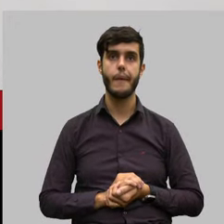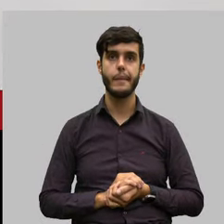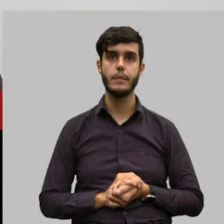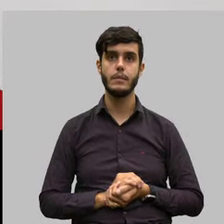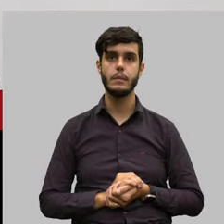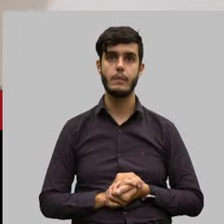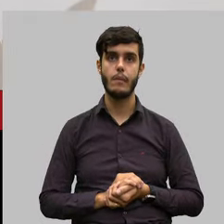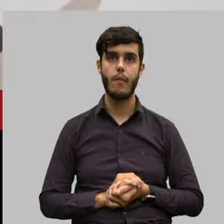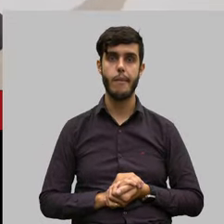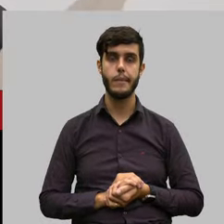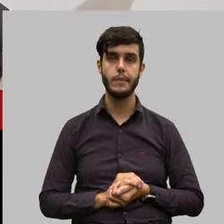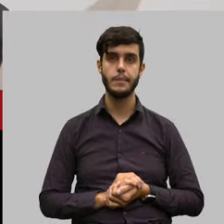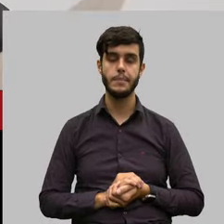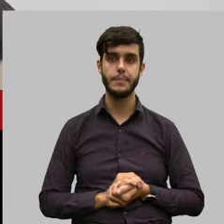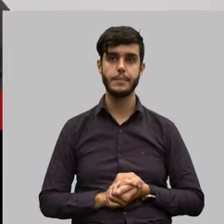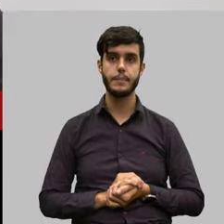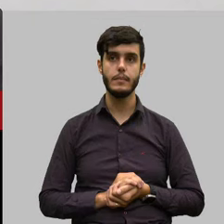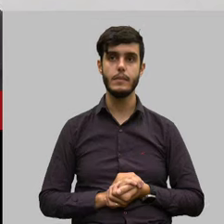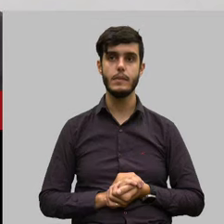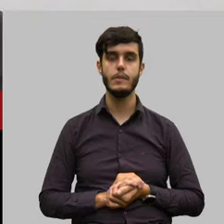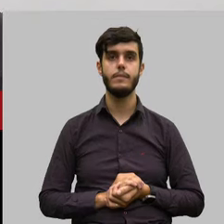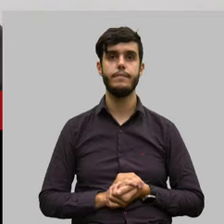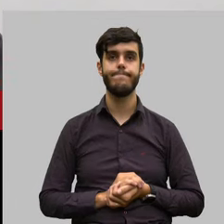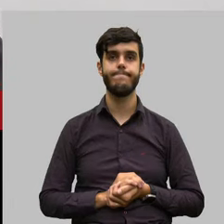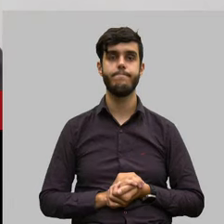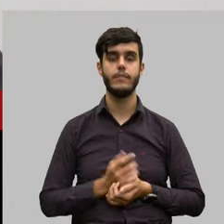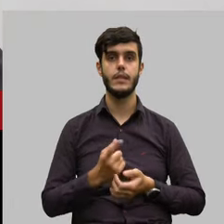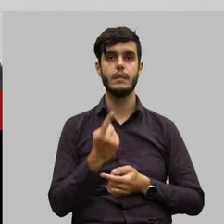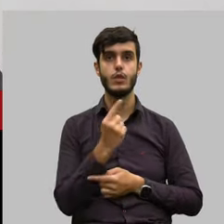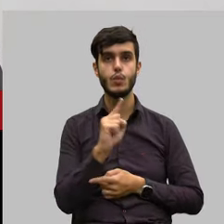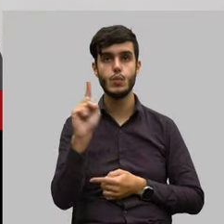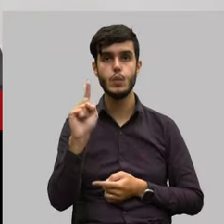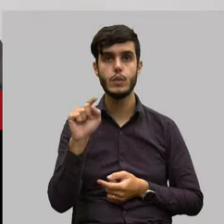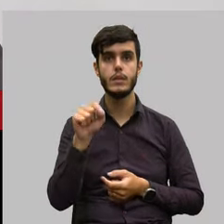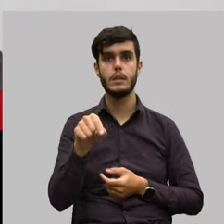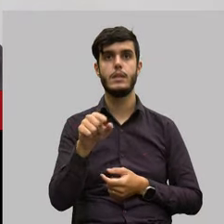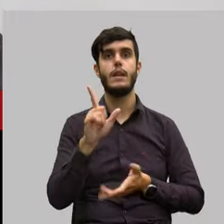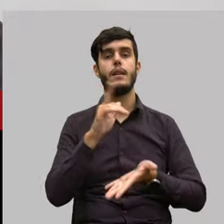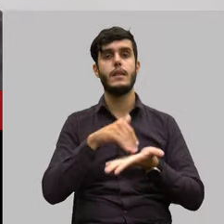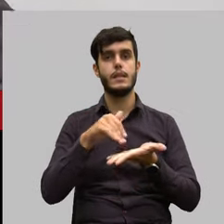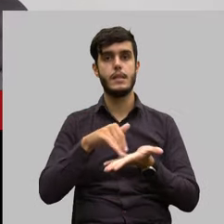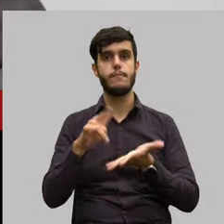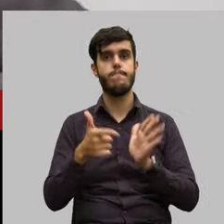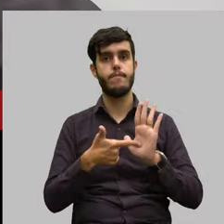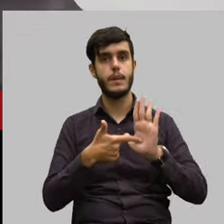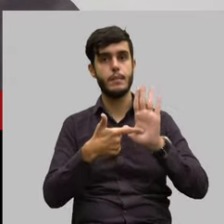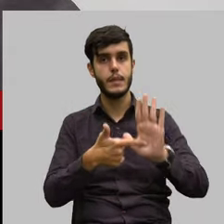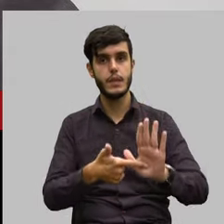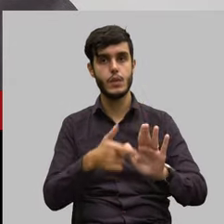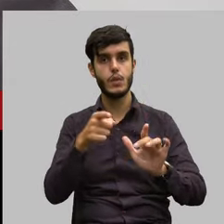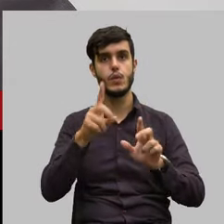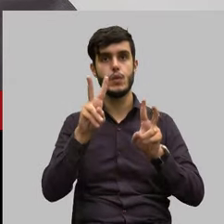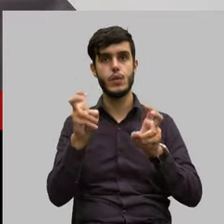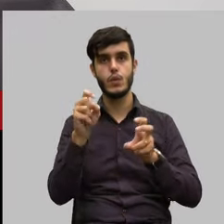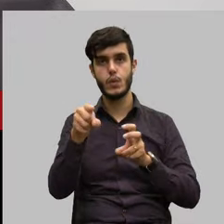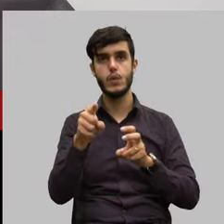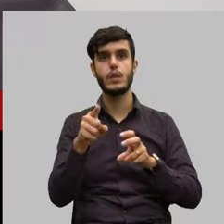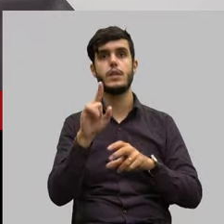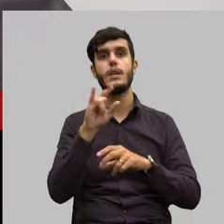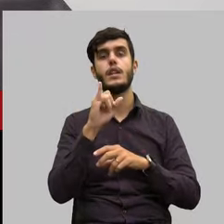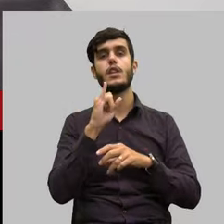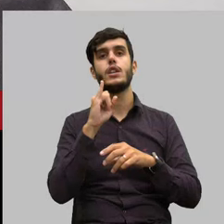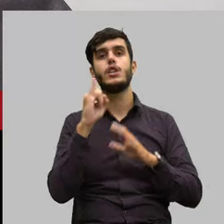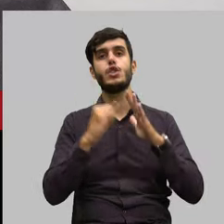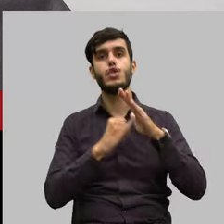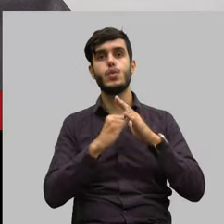mas acabando já por fim secretária eu vi a senhora apresentando aqui que o Instituto de metrologia